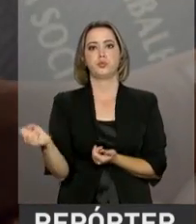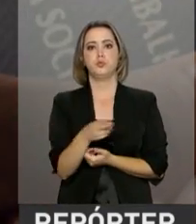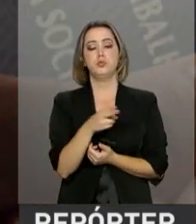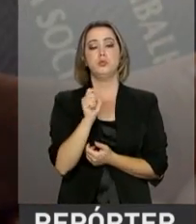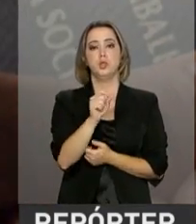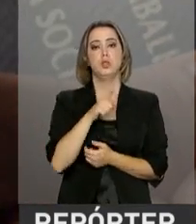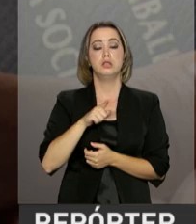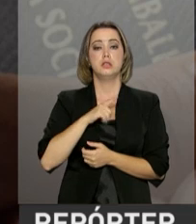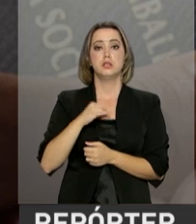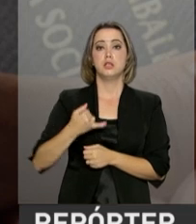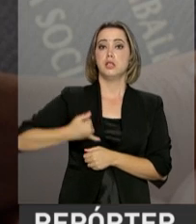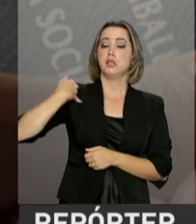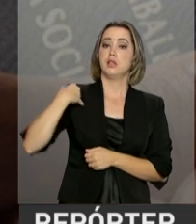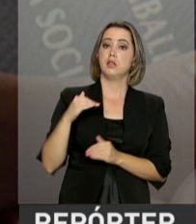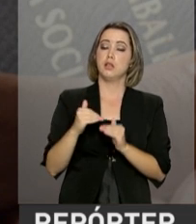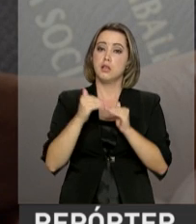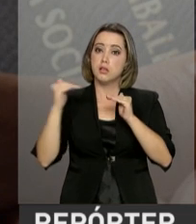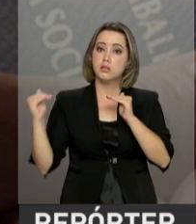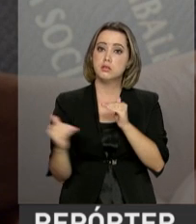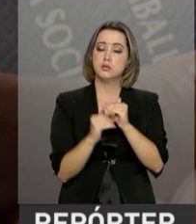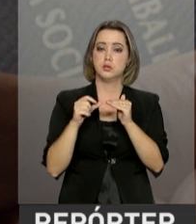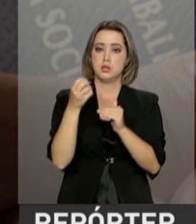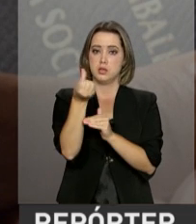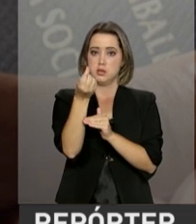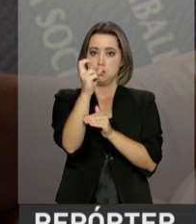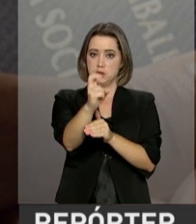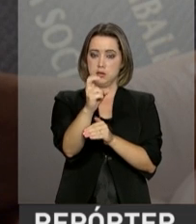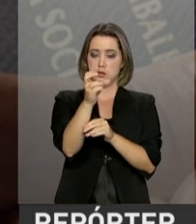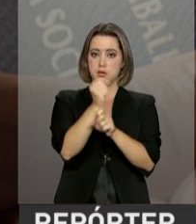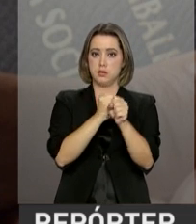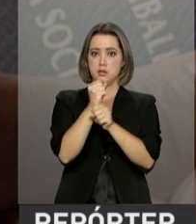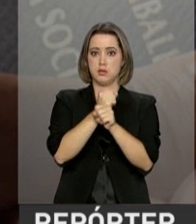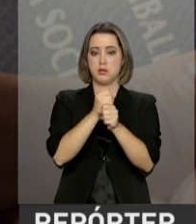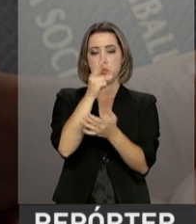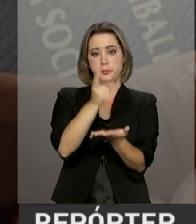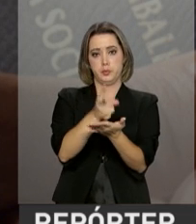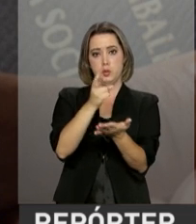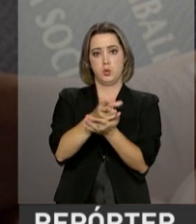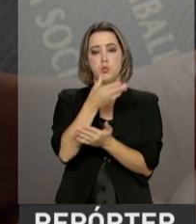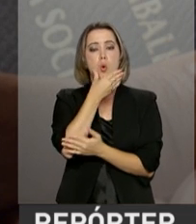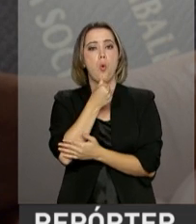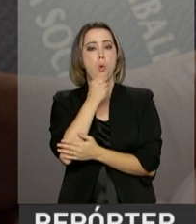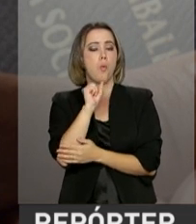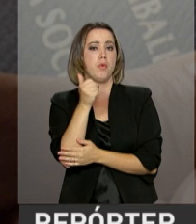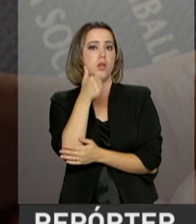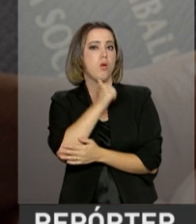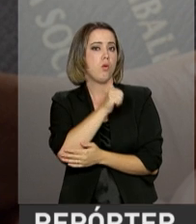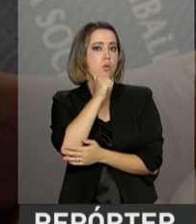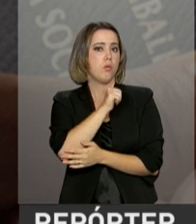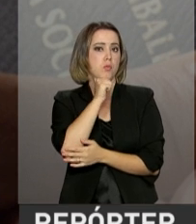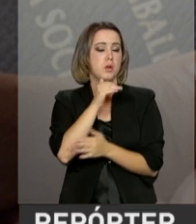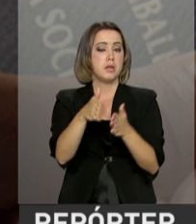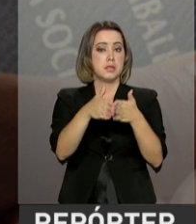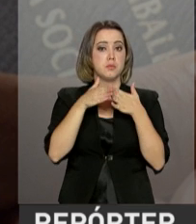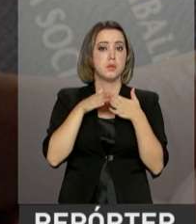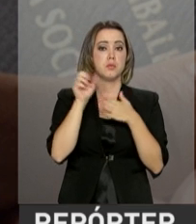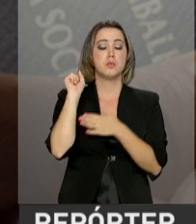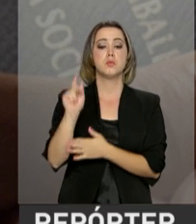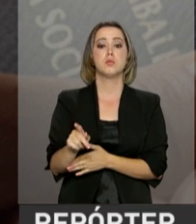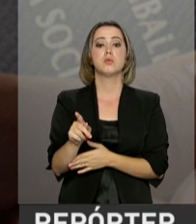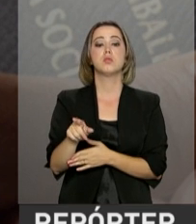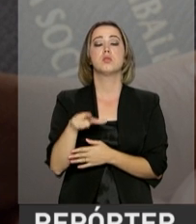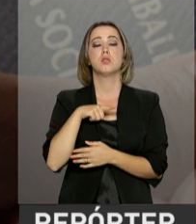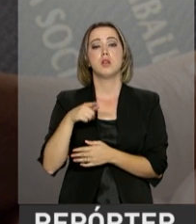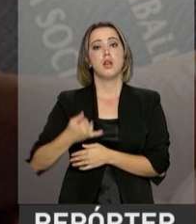estabelece idade mínima de 65 anos, tanto para homens quanto para mulheres, para requerer a aposentadoria. O tempo mínimo